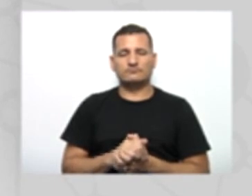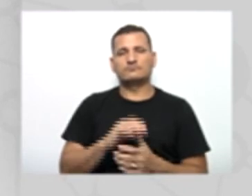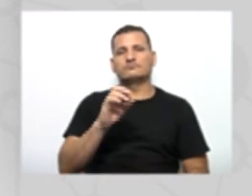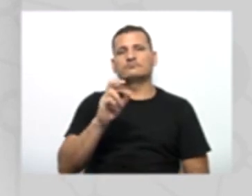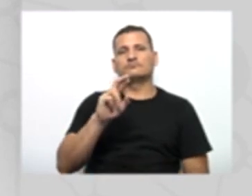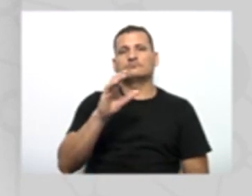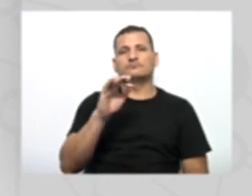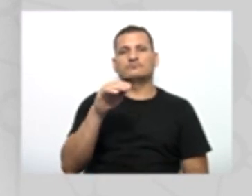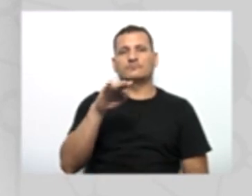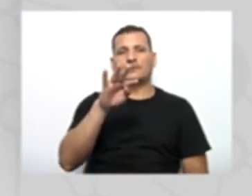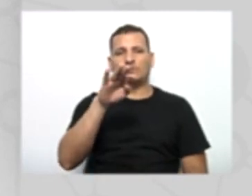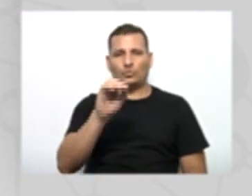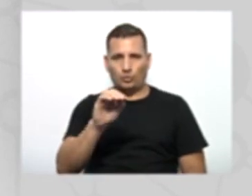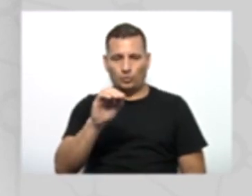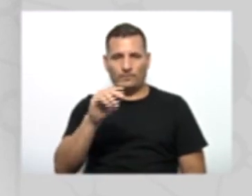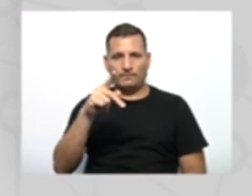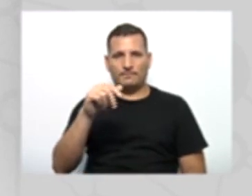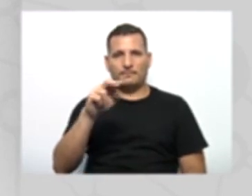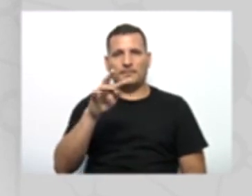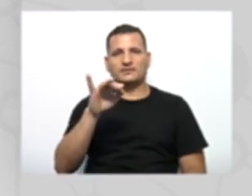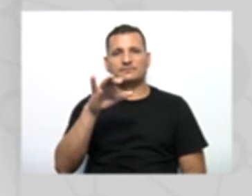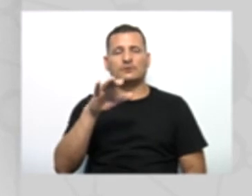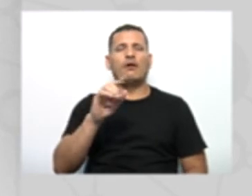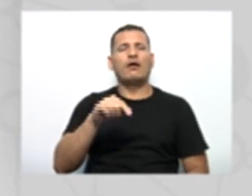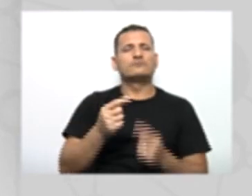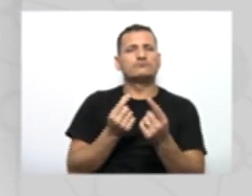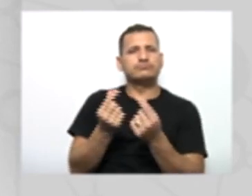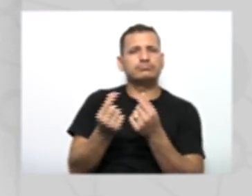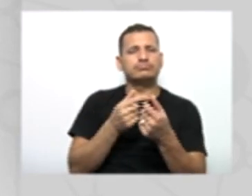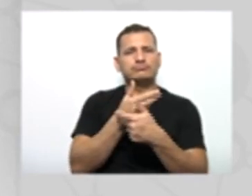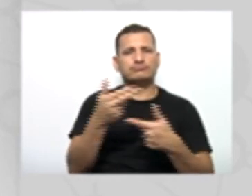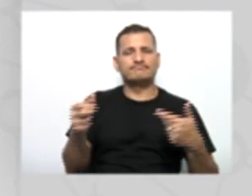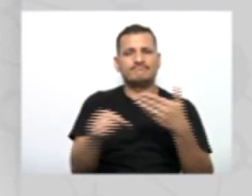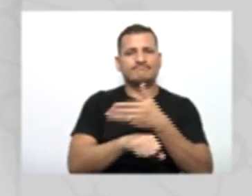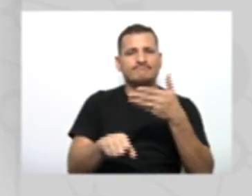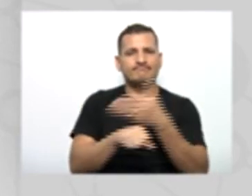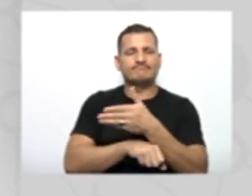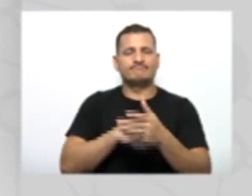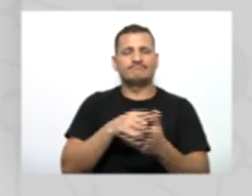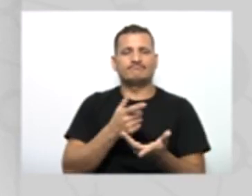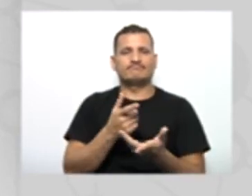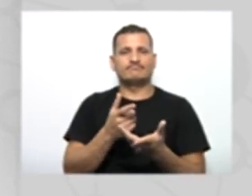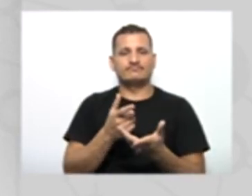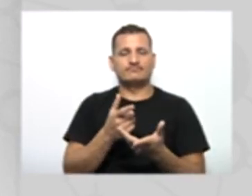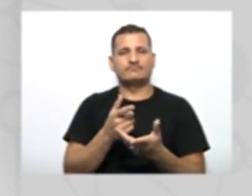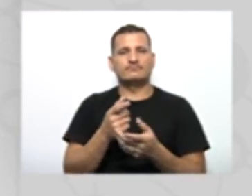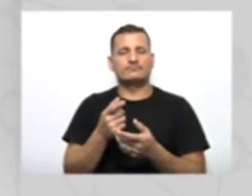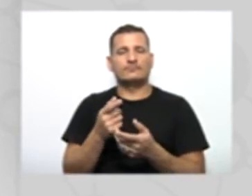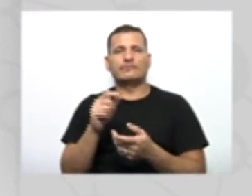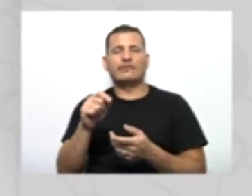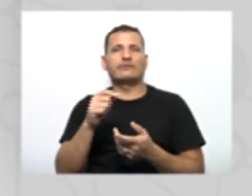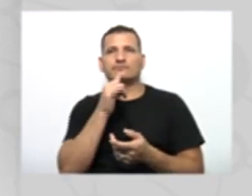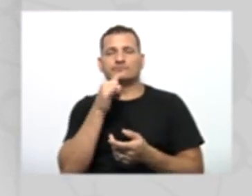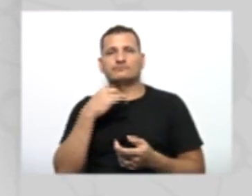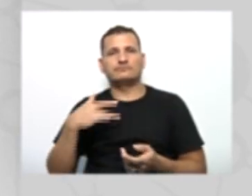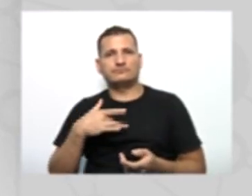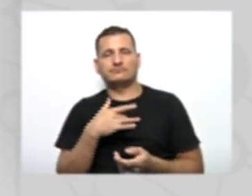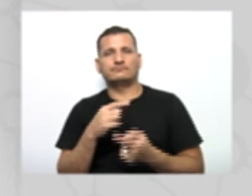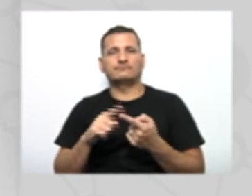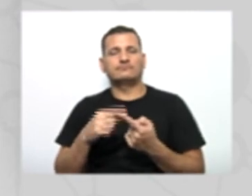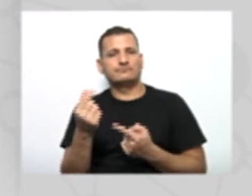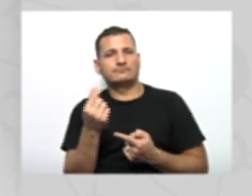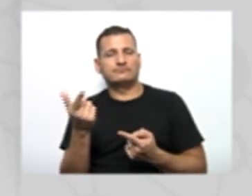a participação dos alunos nas decisões políticas da escola. Então, o Grêmio Estudantil, para muitos alunos, ele